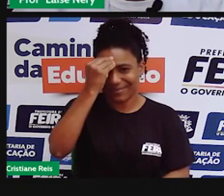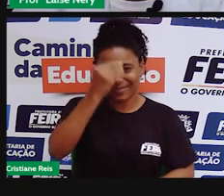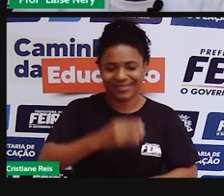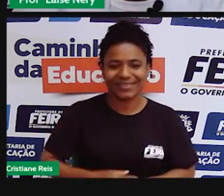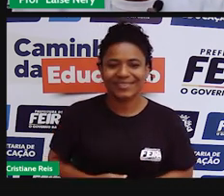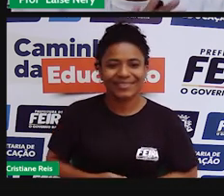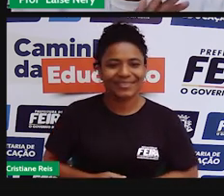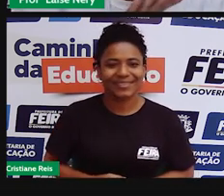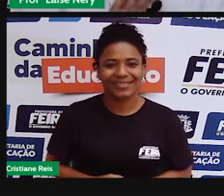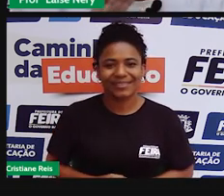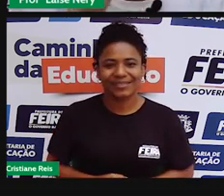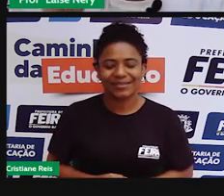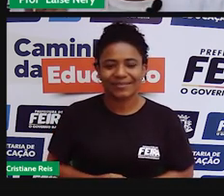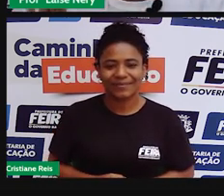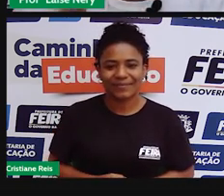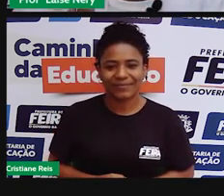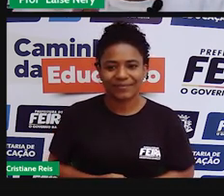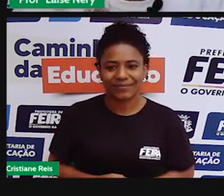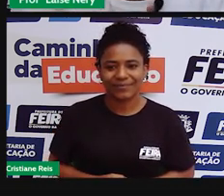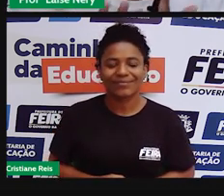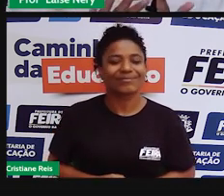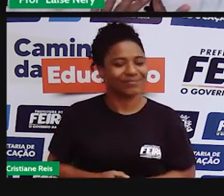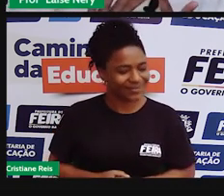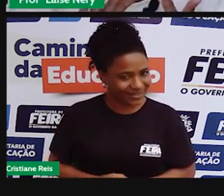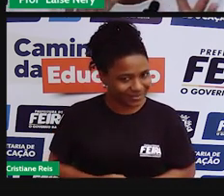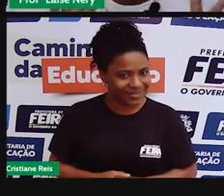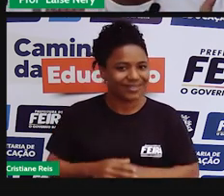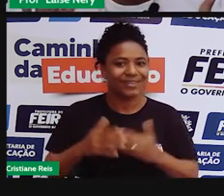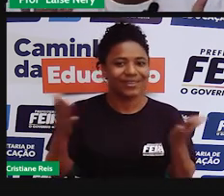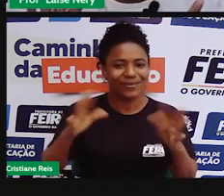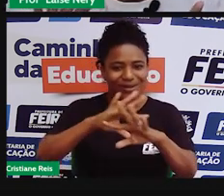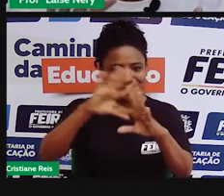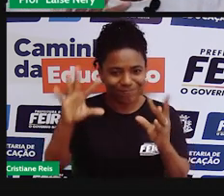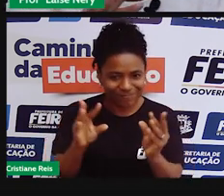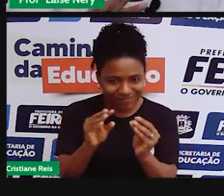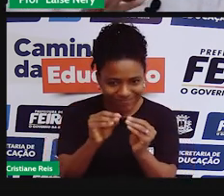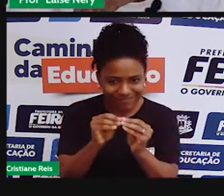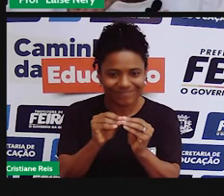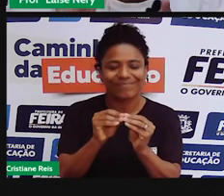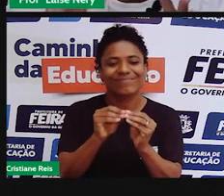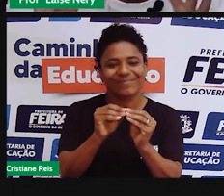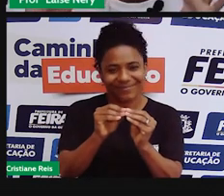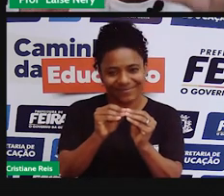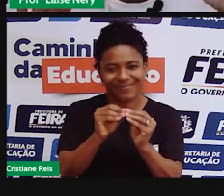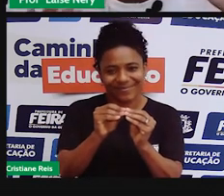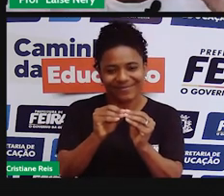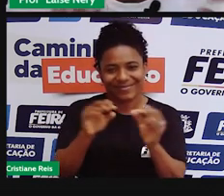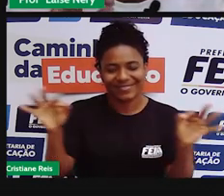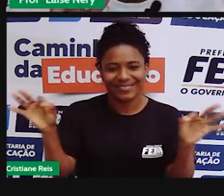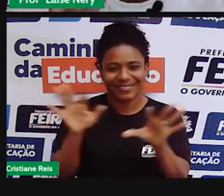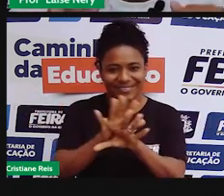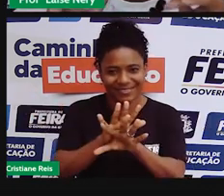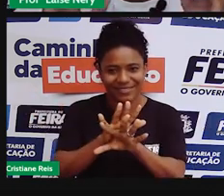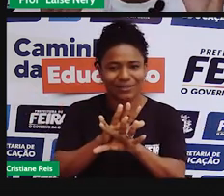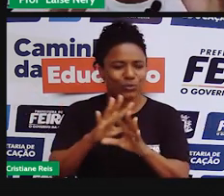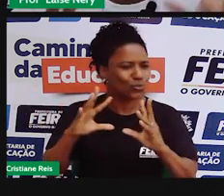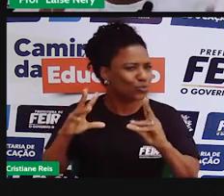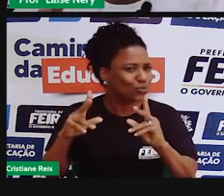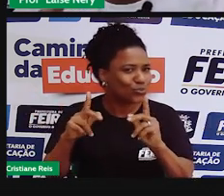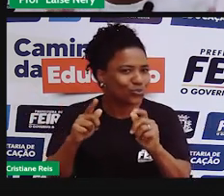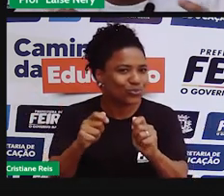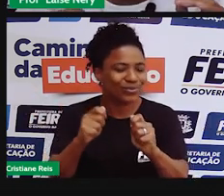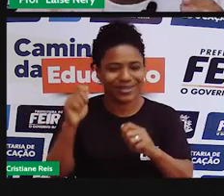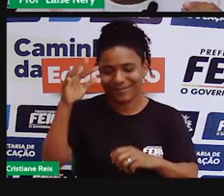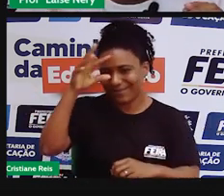bom então agora sim terminamos Bom dia explorar Tudo o Que